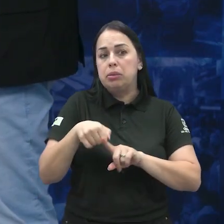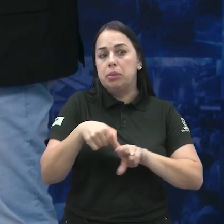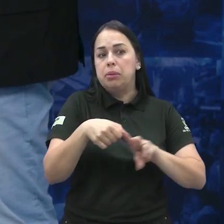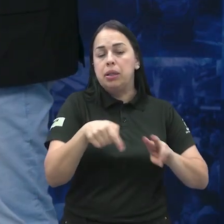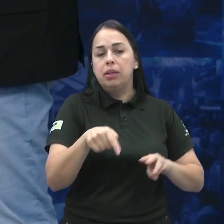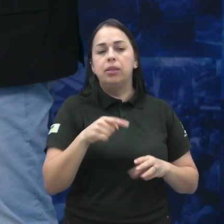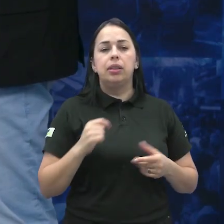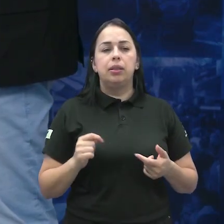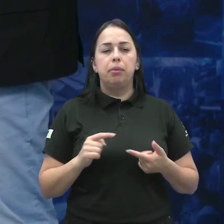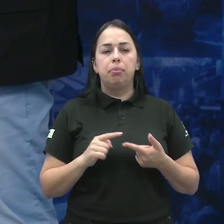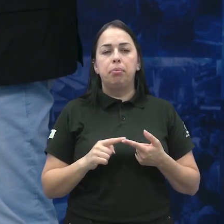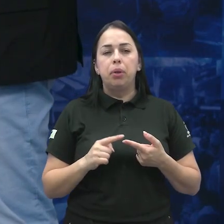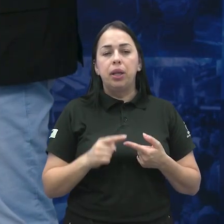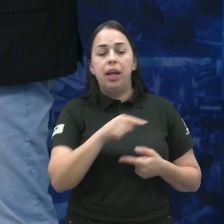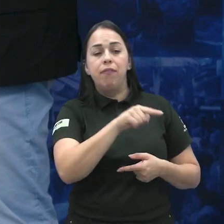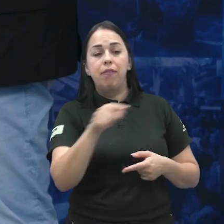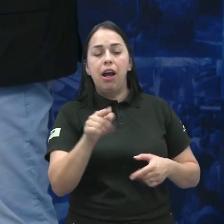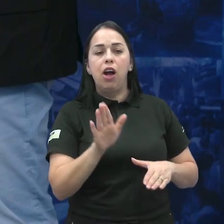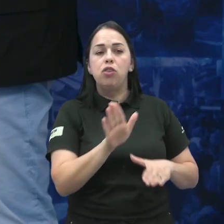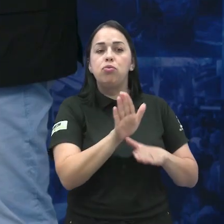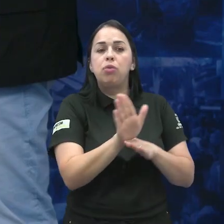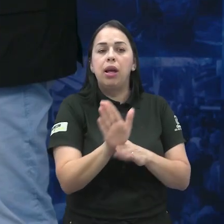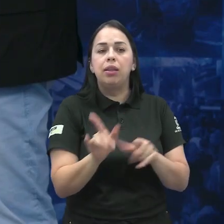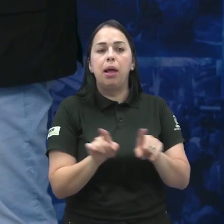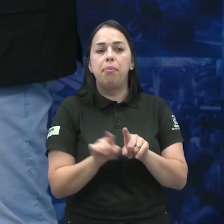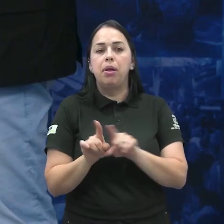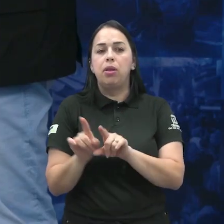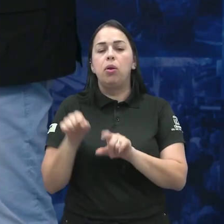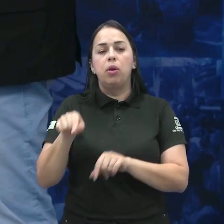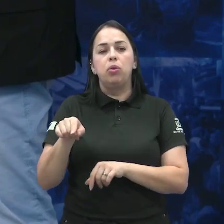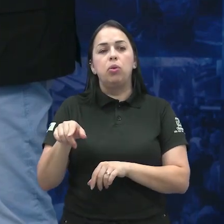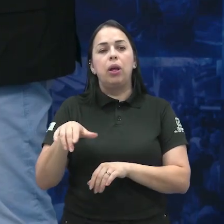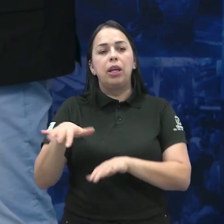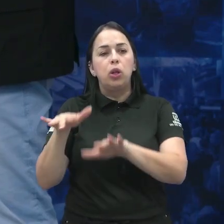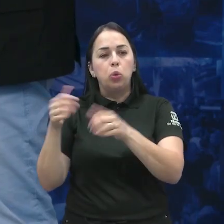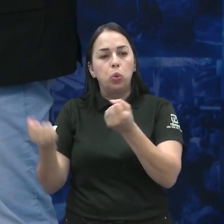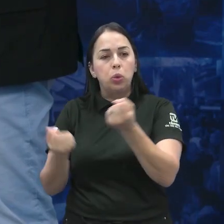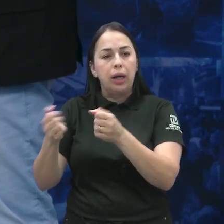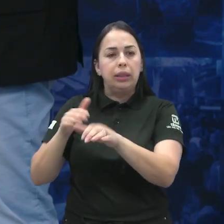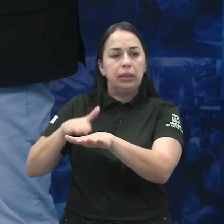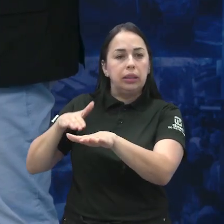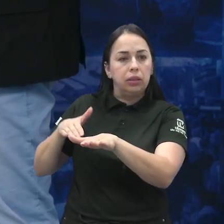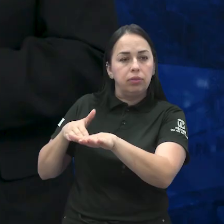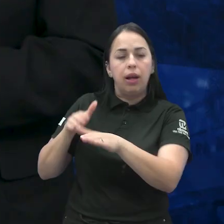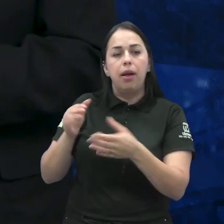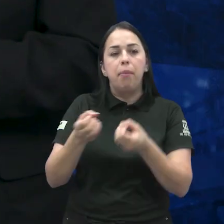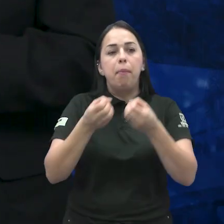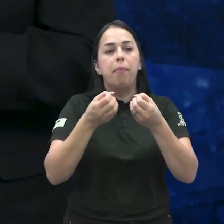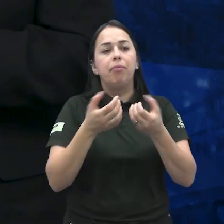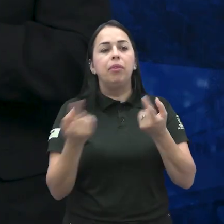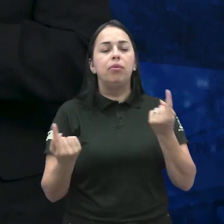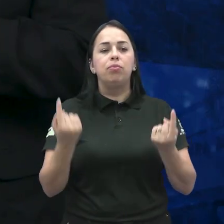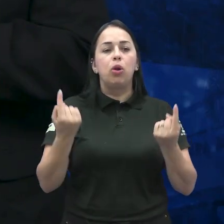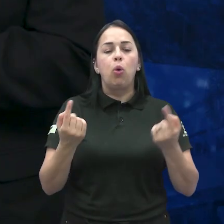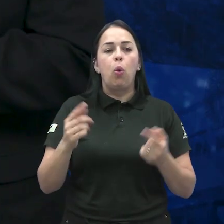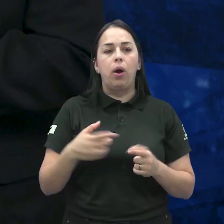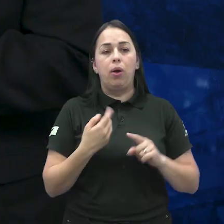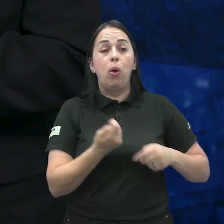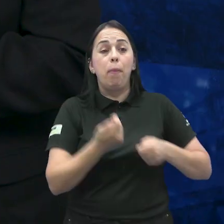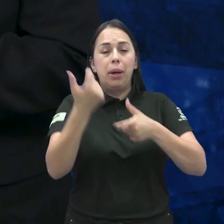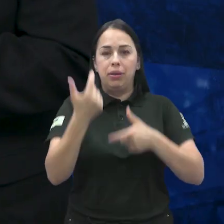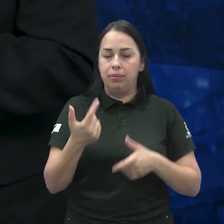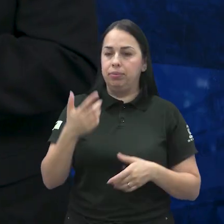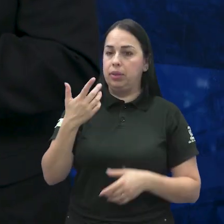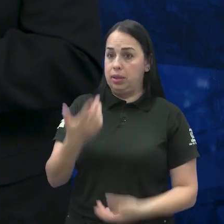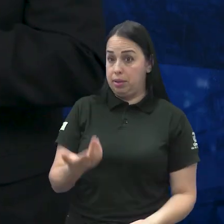meses, em termos de impacto para os motoristas e para o sistema de trânsito em geral? Olha só, nós esperamos que as pessoas tenham mais